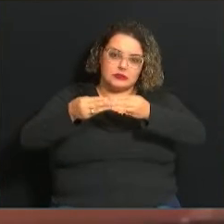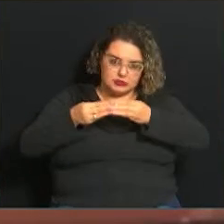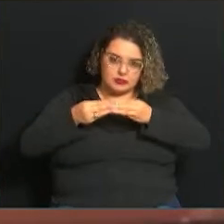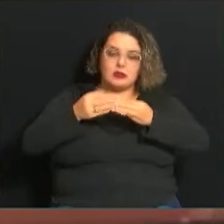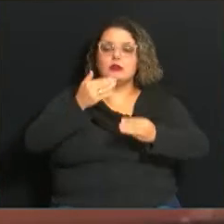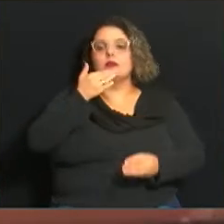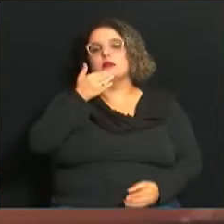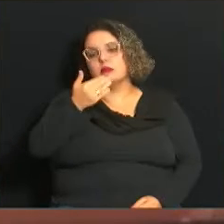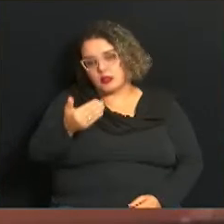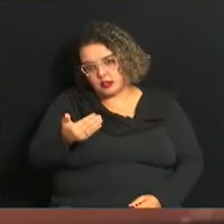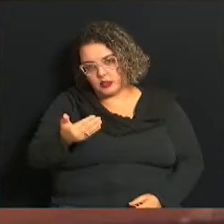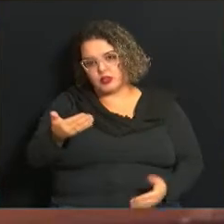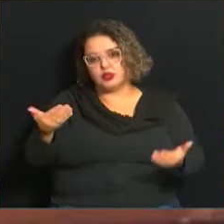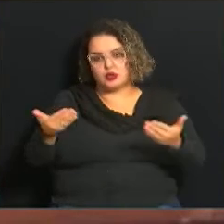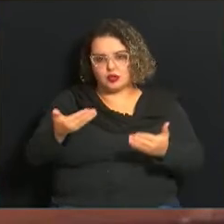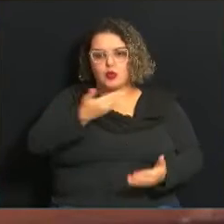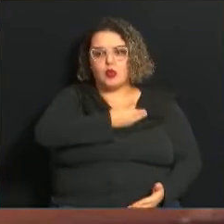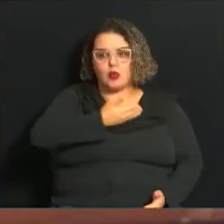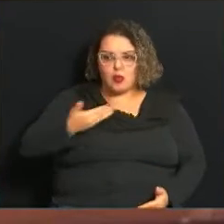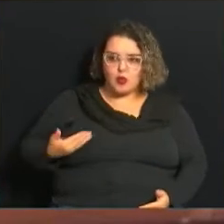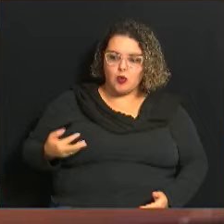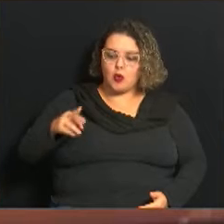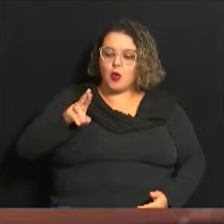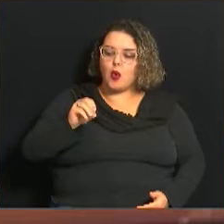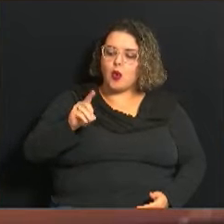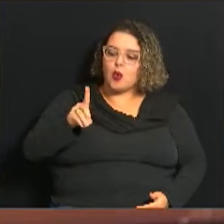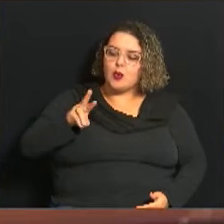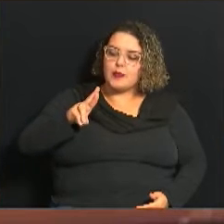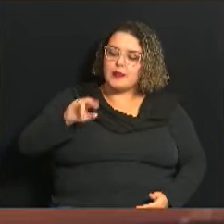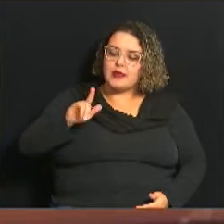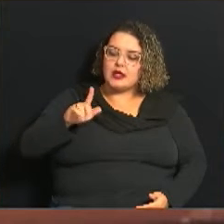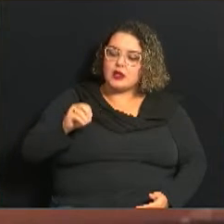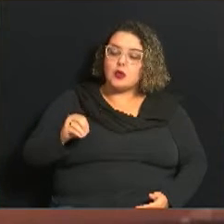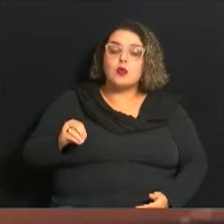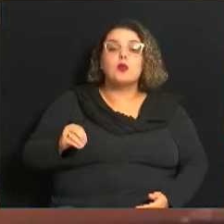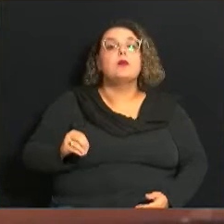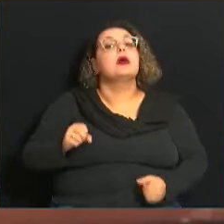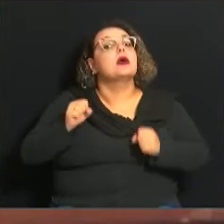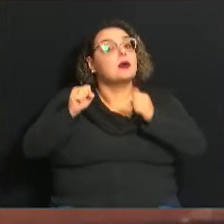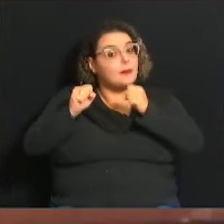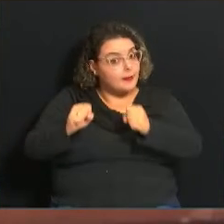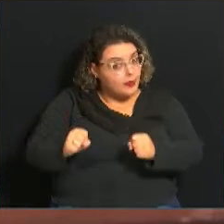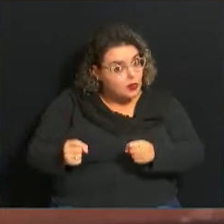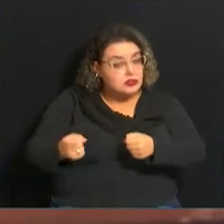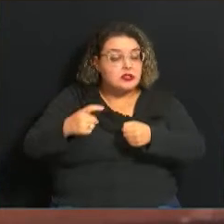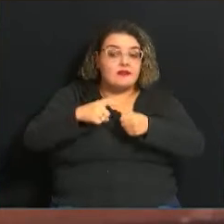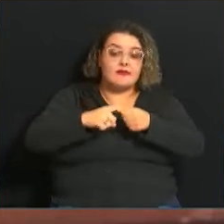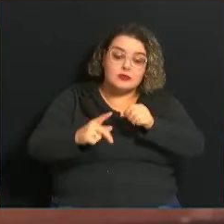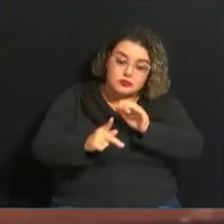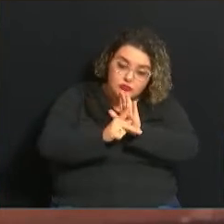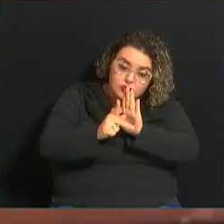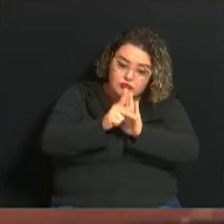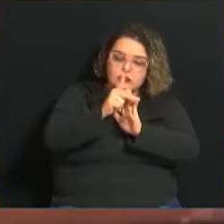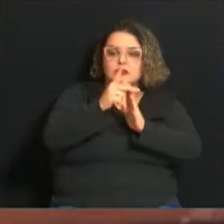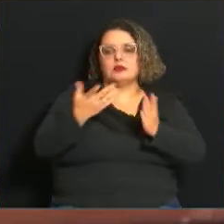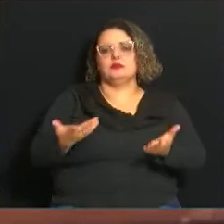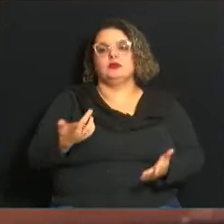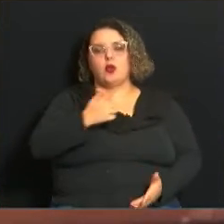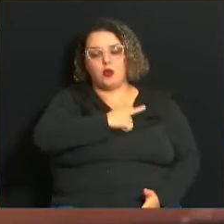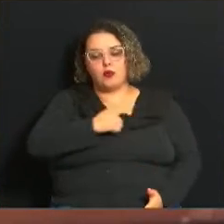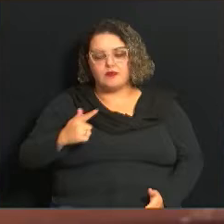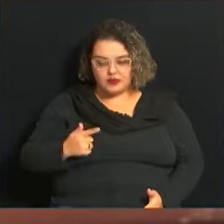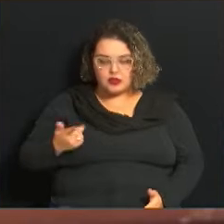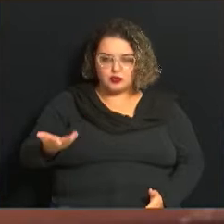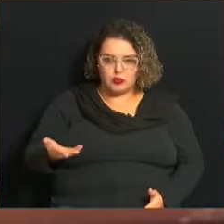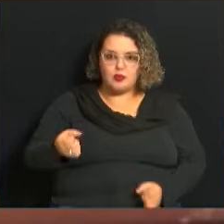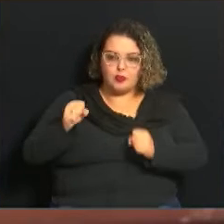ao atual governador Rodrigo Garcia para que retome esse projeto, né, e que Campinas, no caso ali na região da Unicamp,